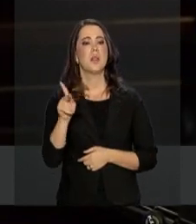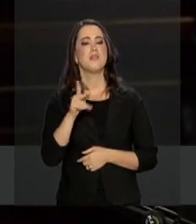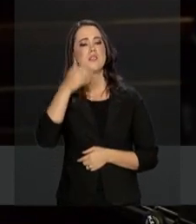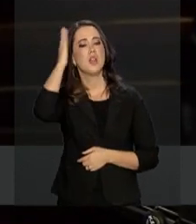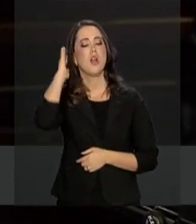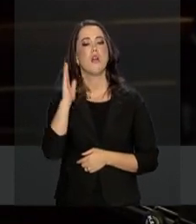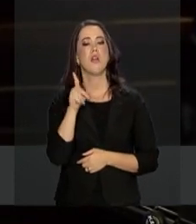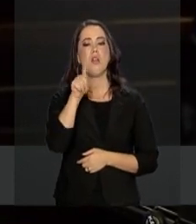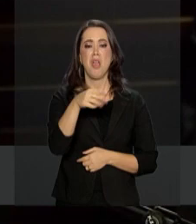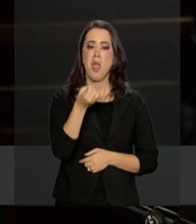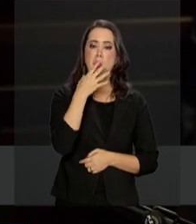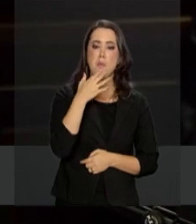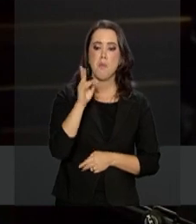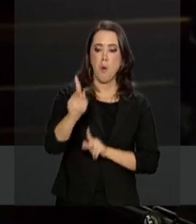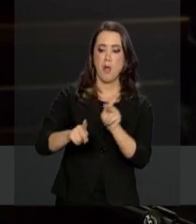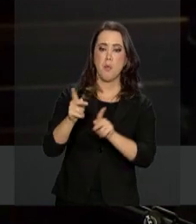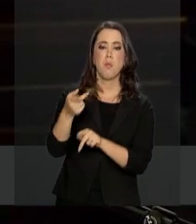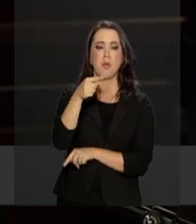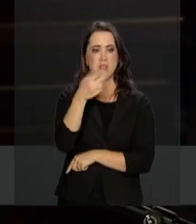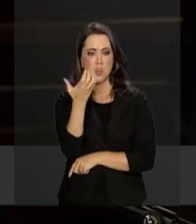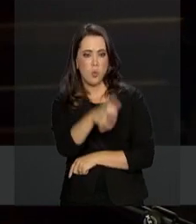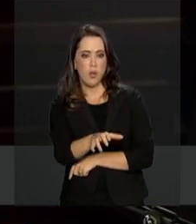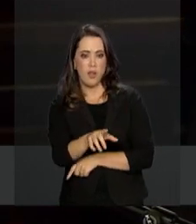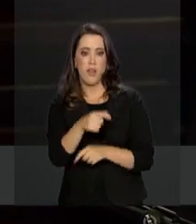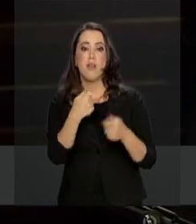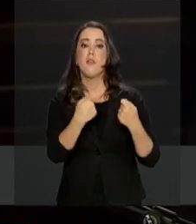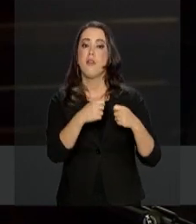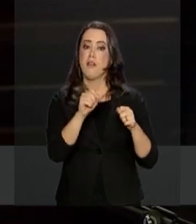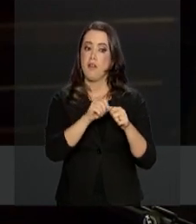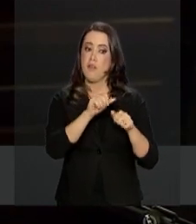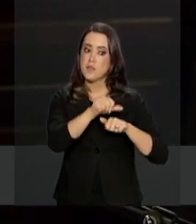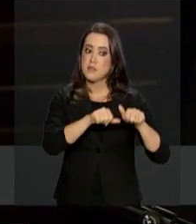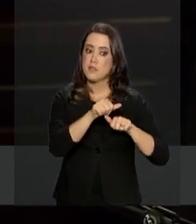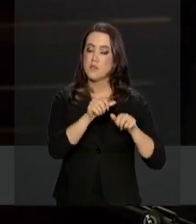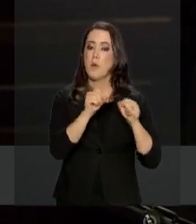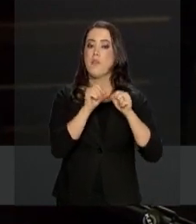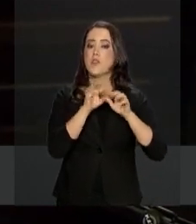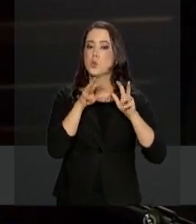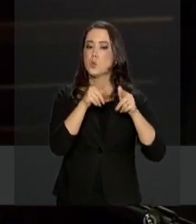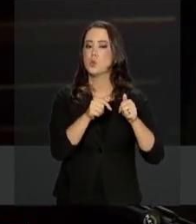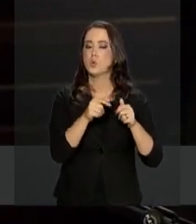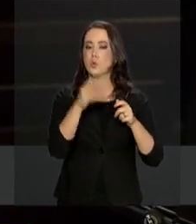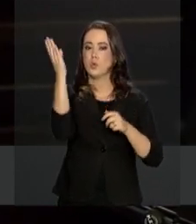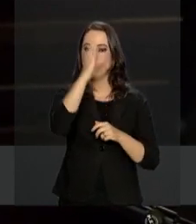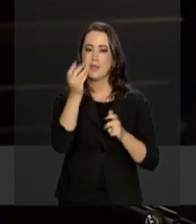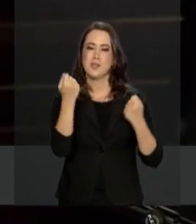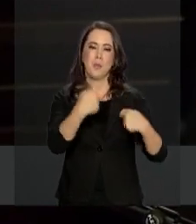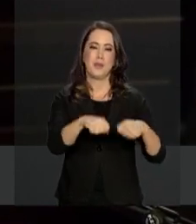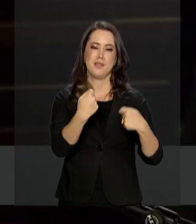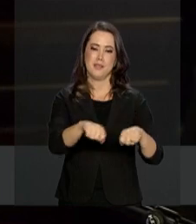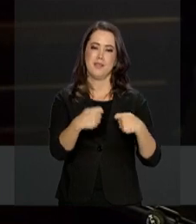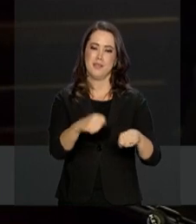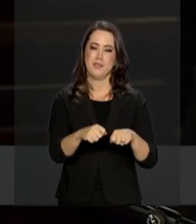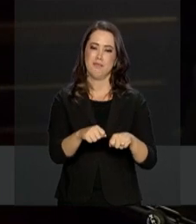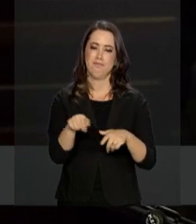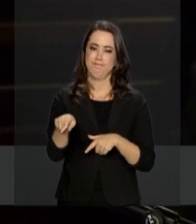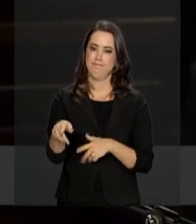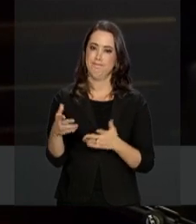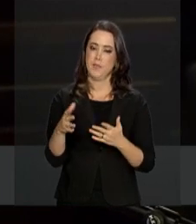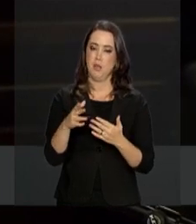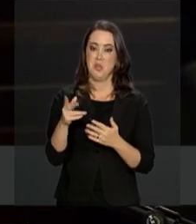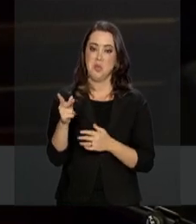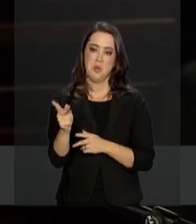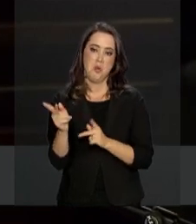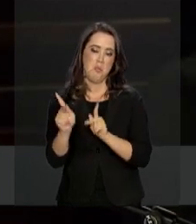aproveite a sua impopularidade e faça tudo o que o brasil precisa e eu fiz na verdade eu acabei fazendo disse